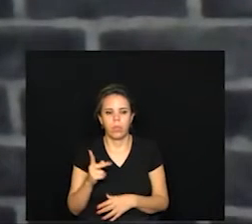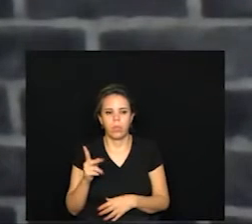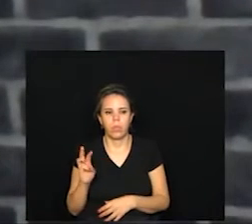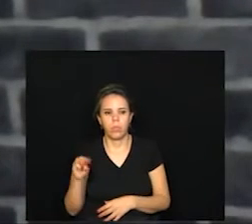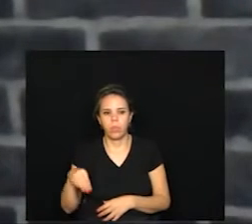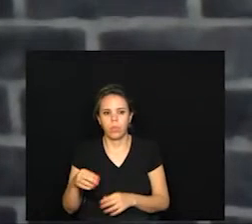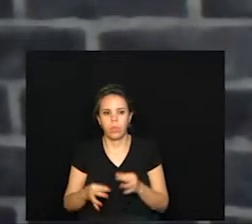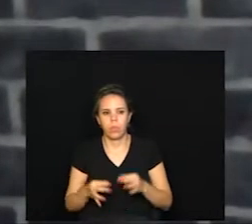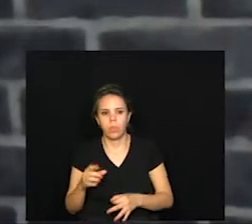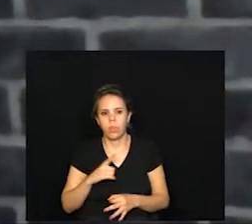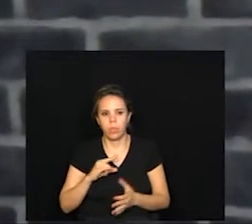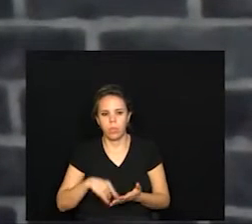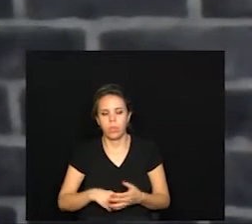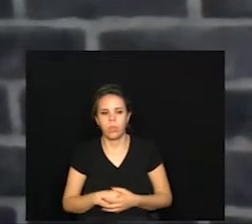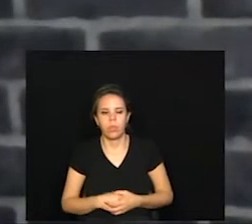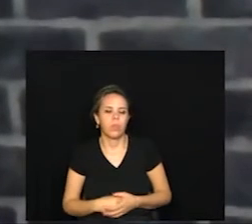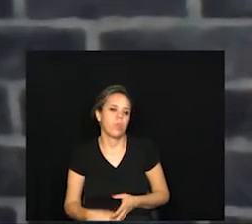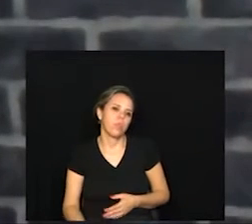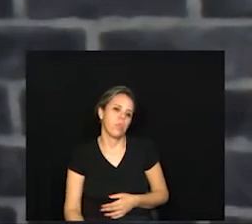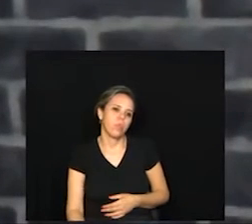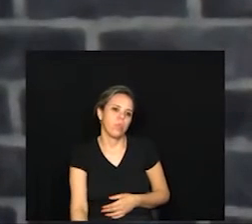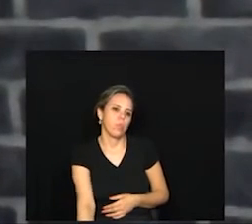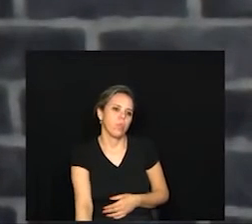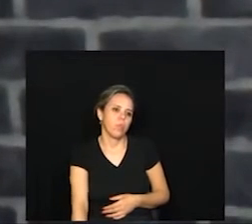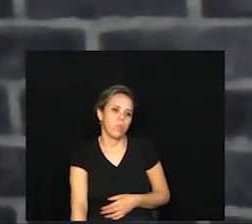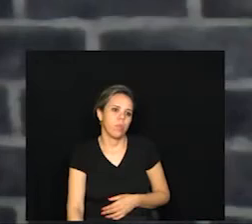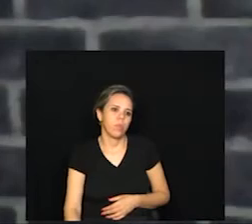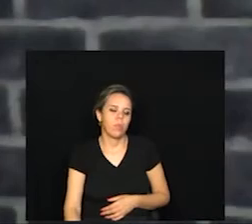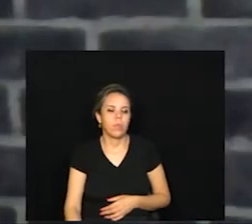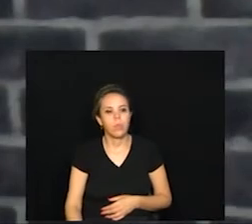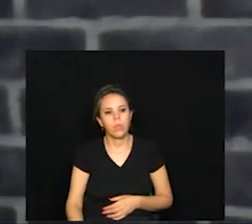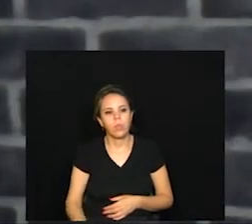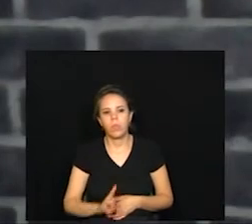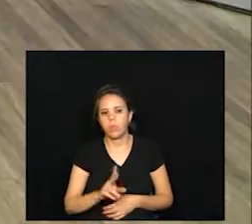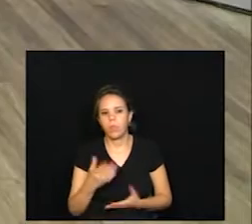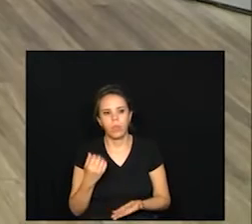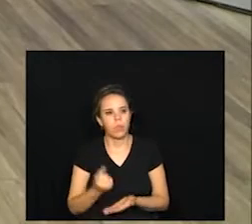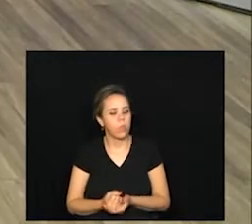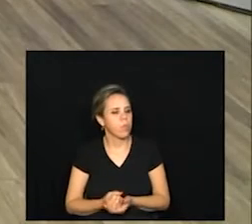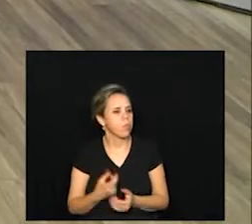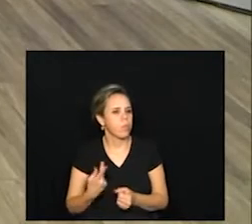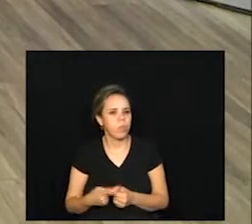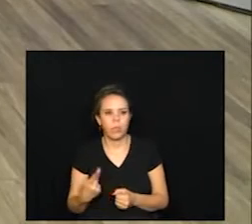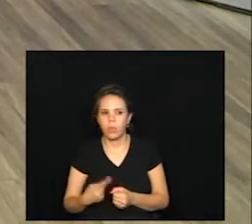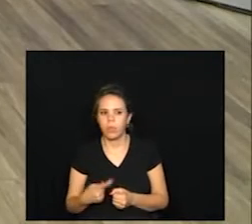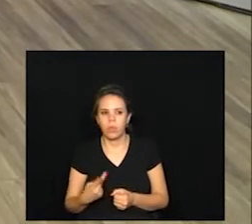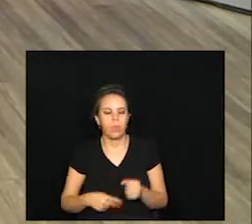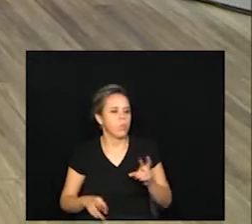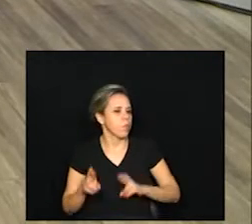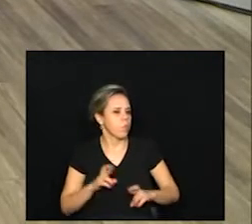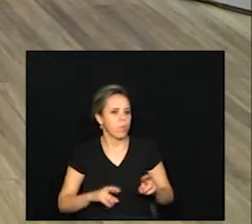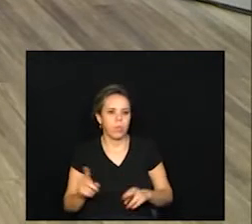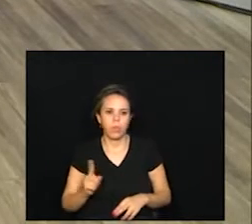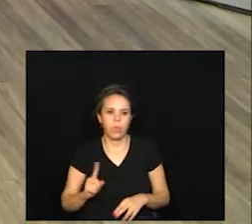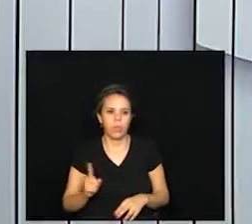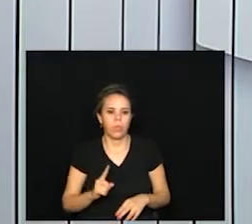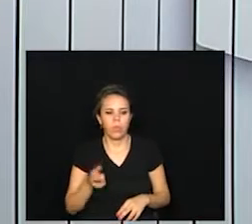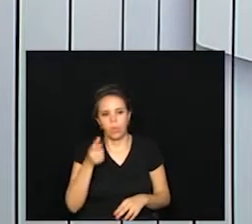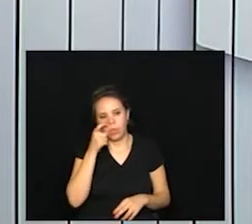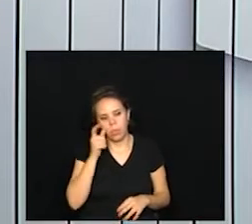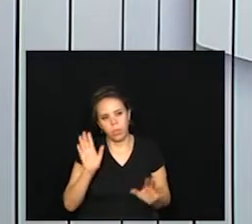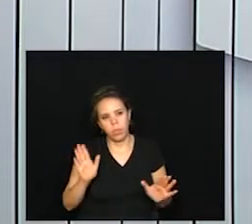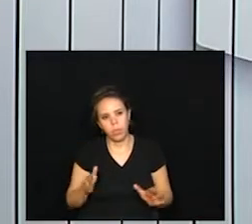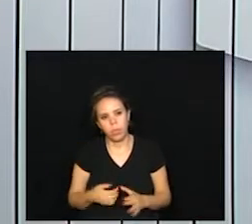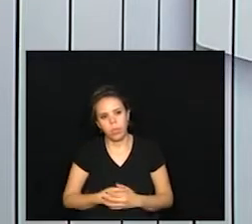à justiça, ele tenha a documentação. O Éder, o PROCON, ele não recebe produtos para análise, né? Para quem está nos